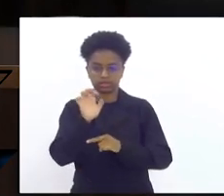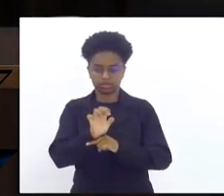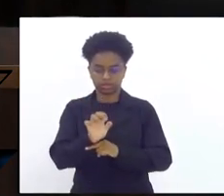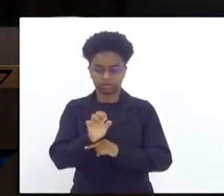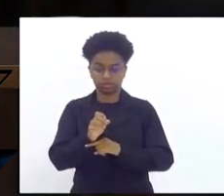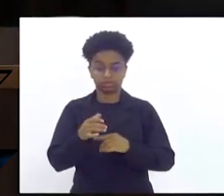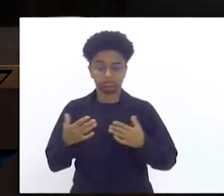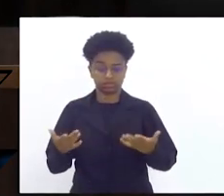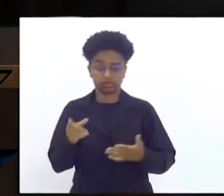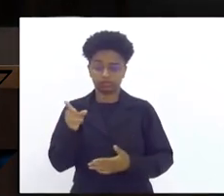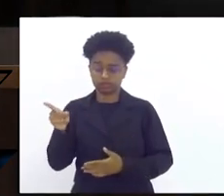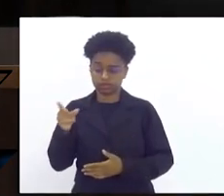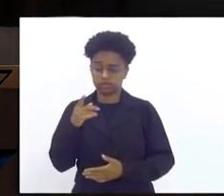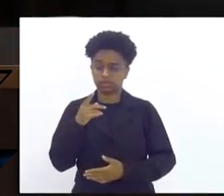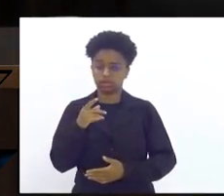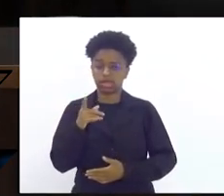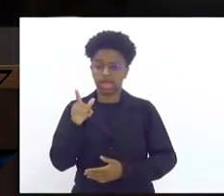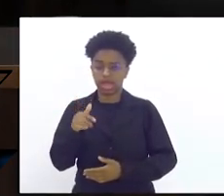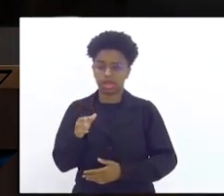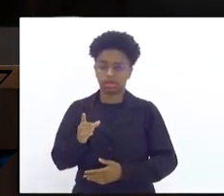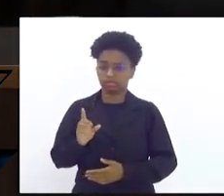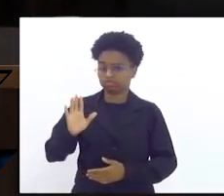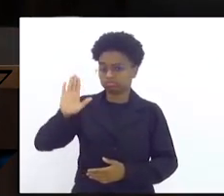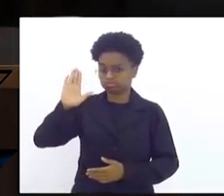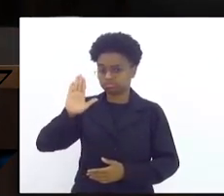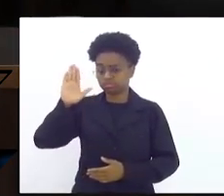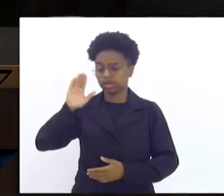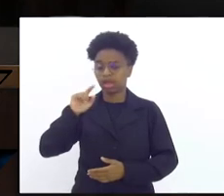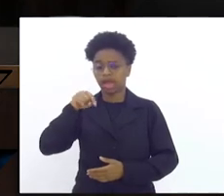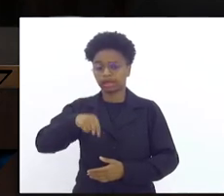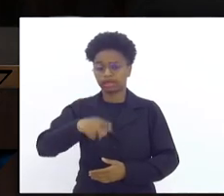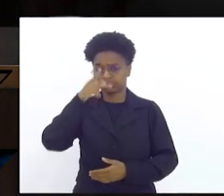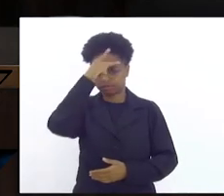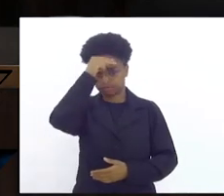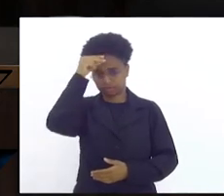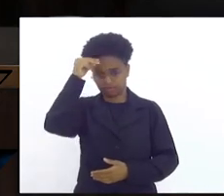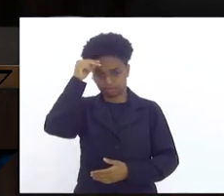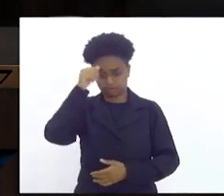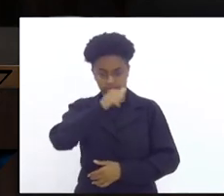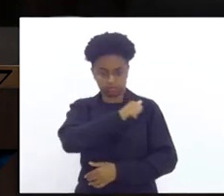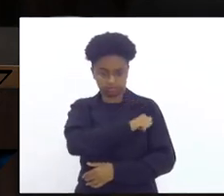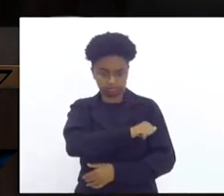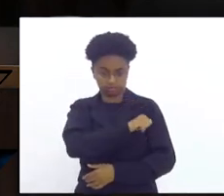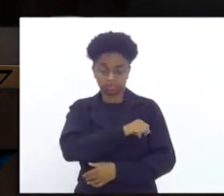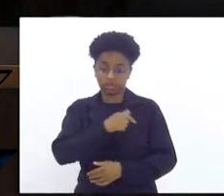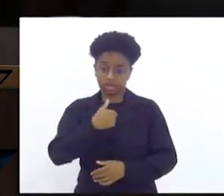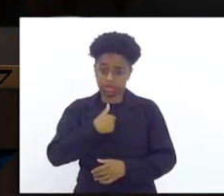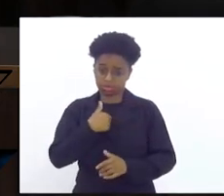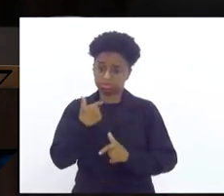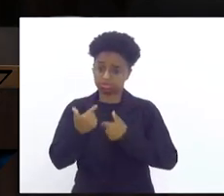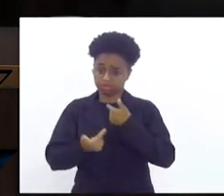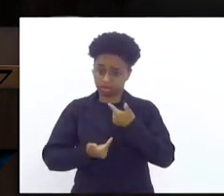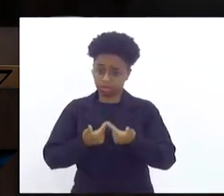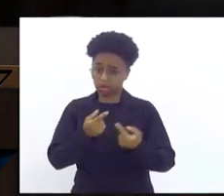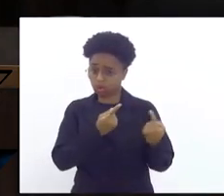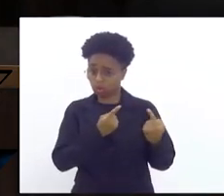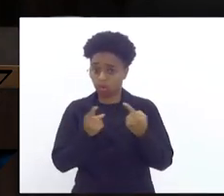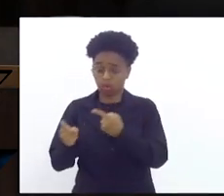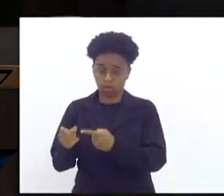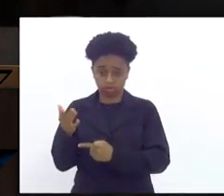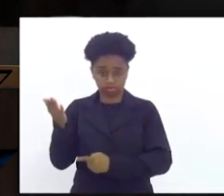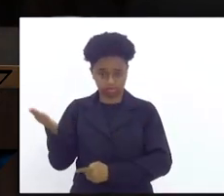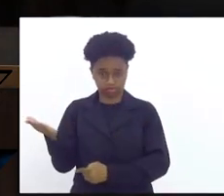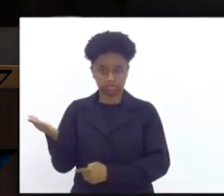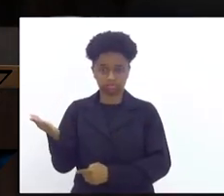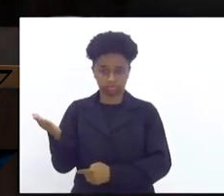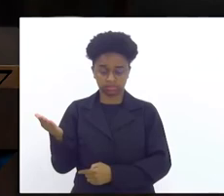está se colocando inclusive como o nome para prefeitura aqui do Rio de Janeiro trabalharei abertamente contra vossa excelência